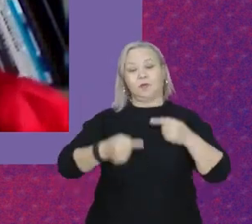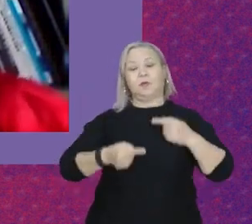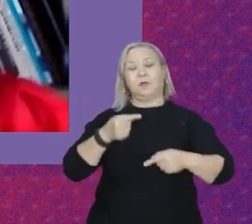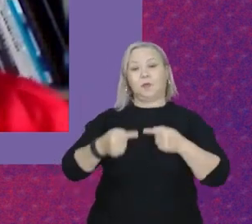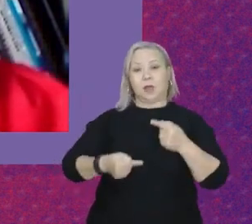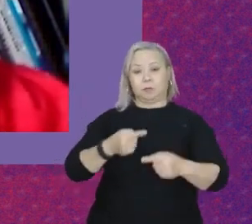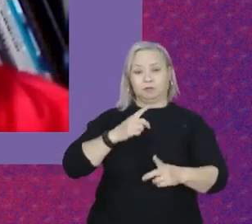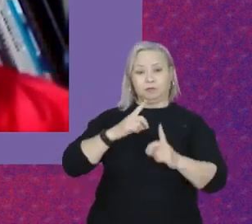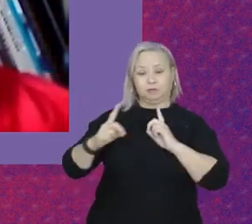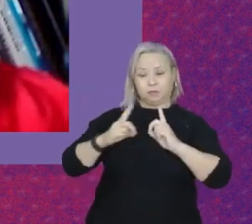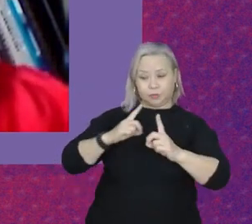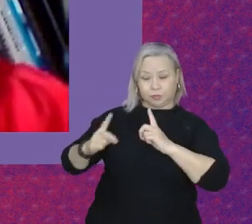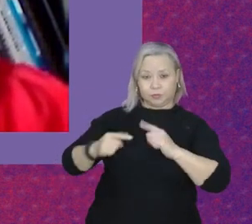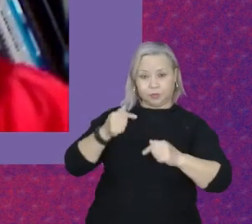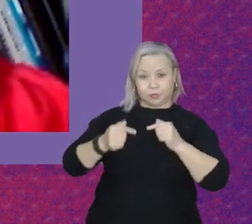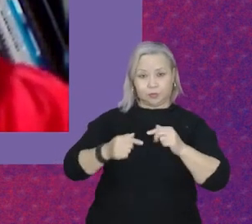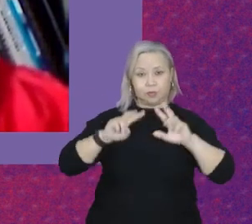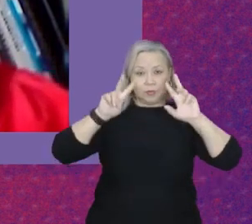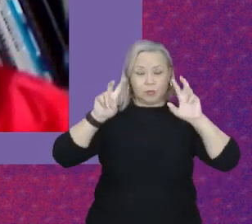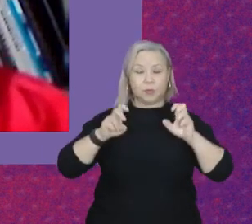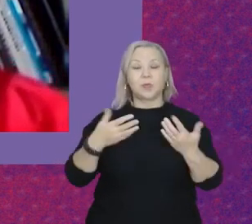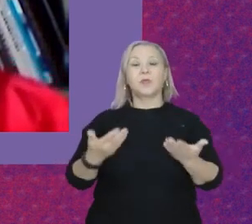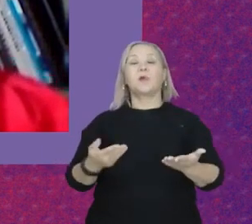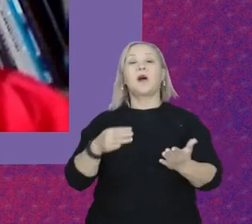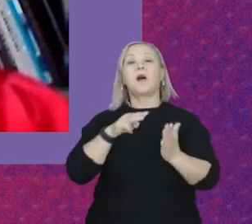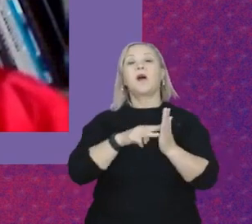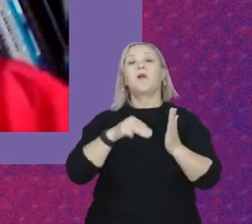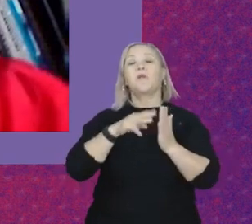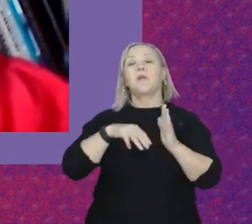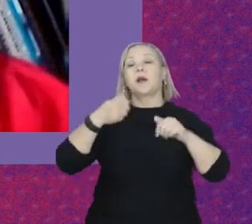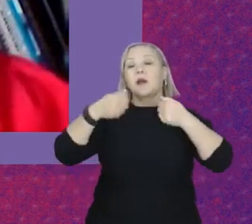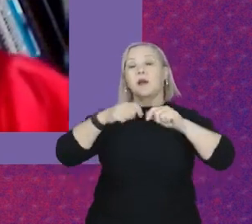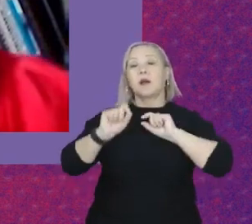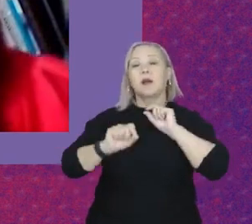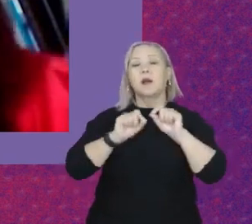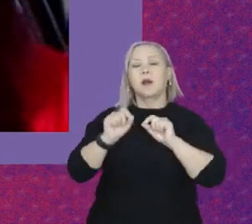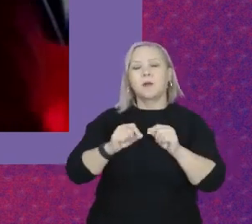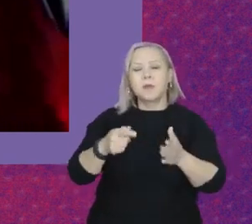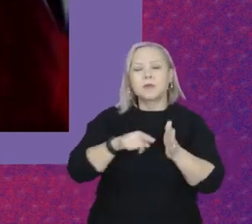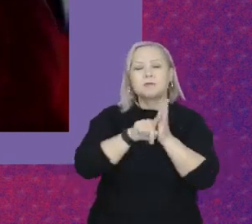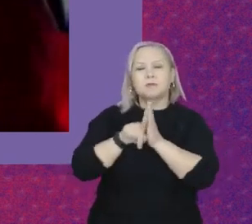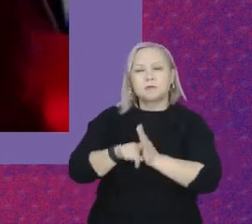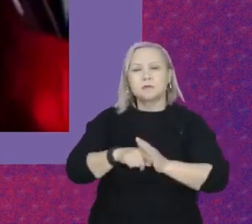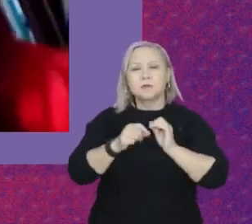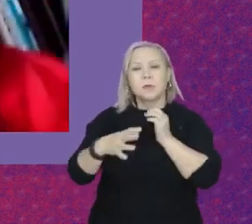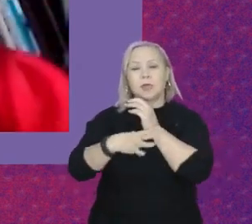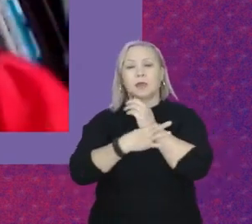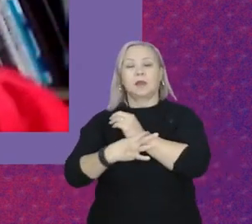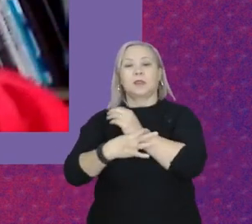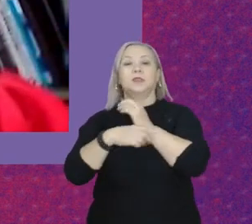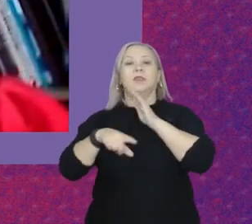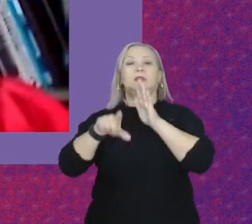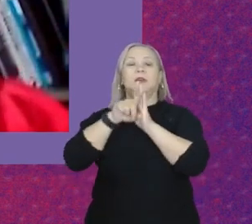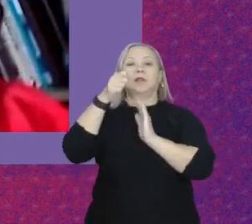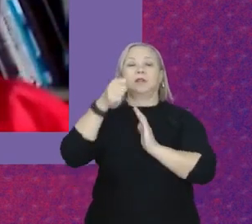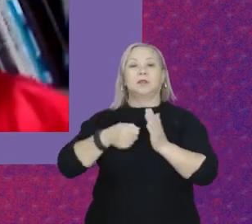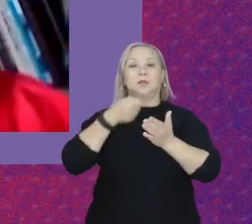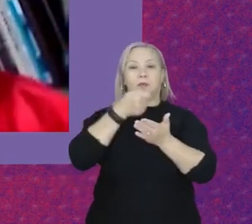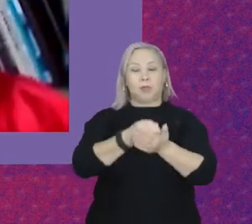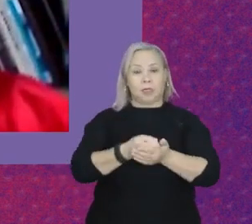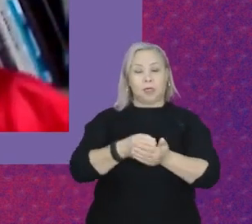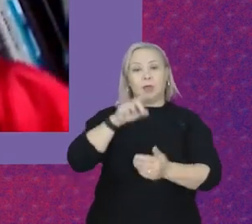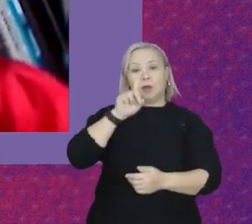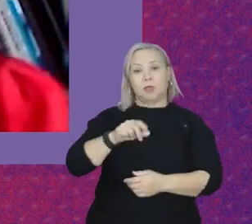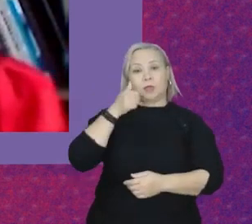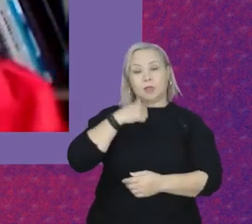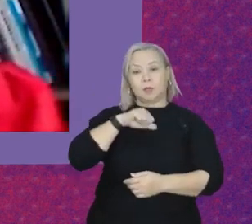processo eleitoral? E sob qual meta precisamos nos debruçar aí para garantir que essa lei seja cumprida com os direitos das mães e